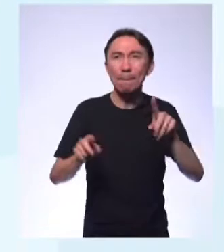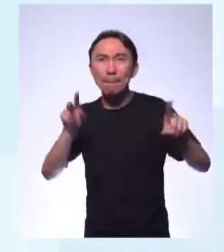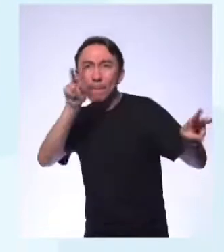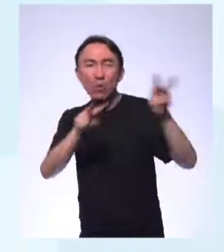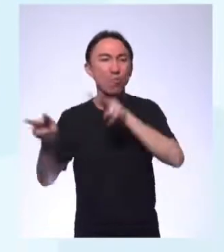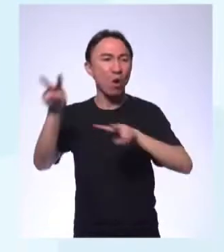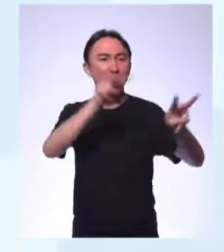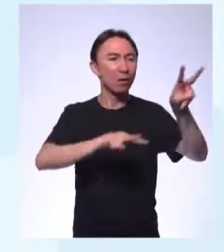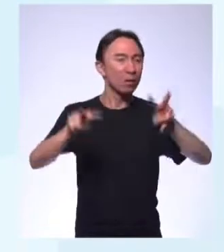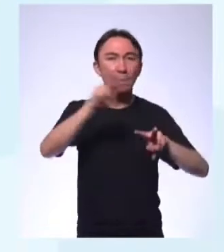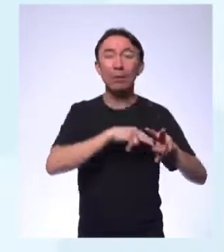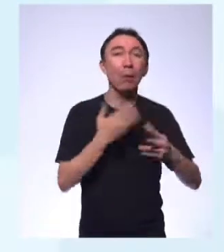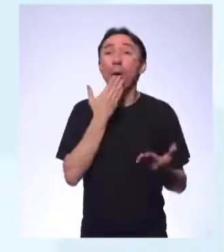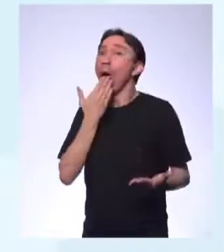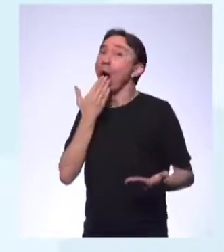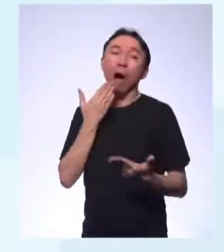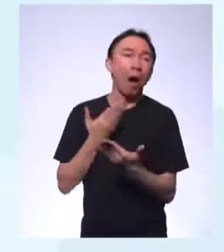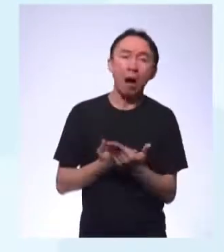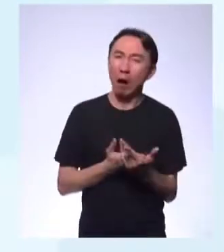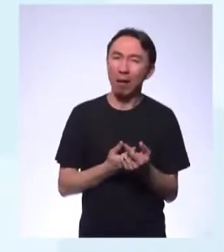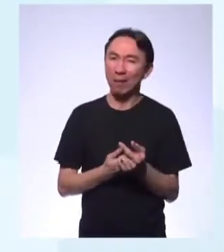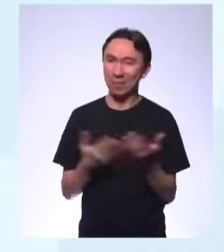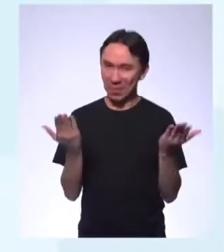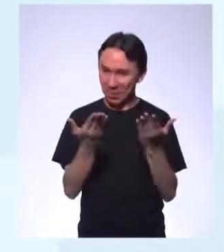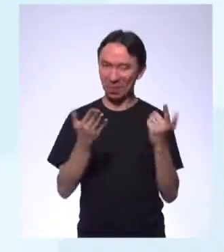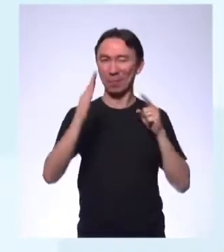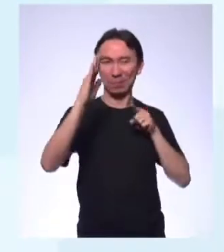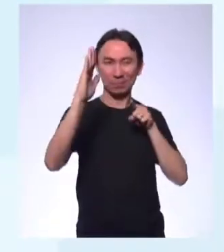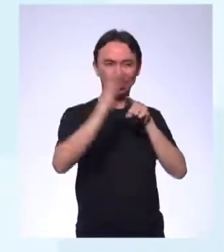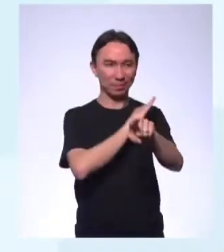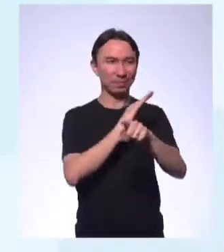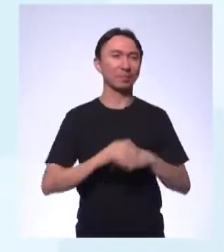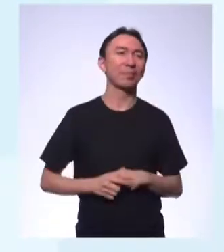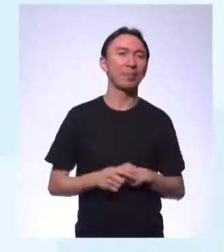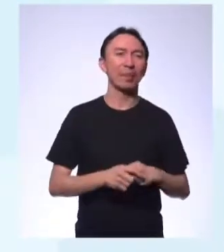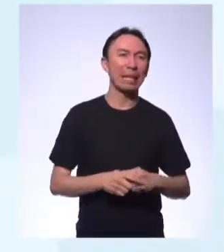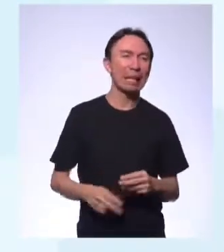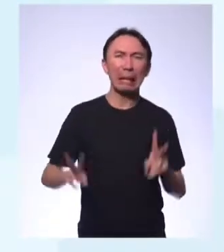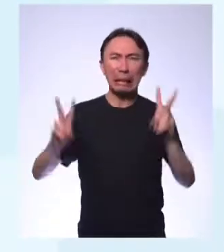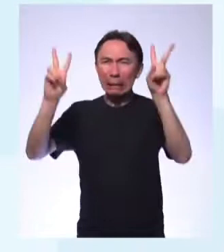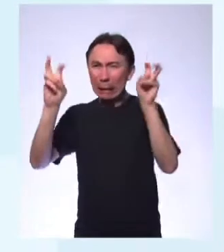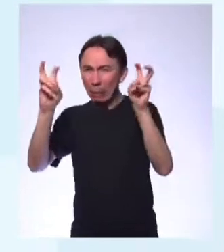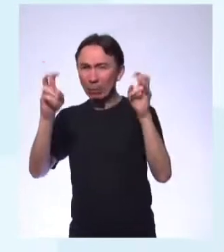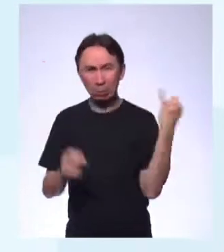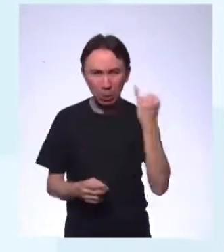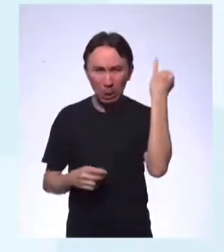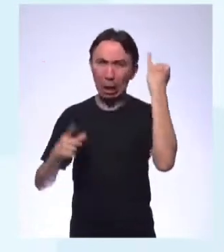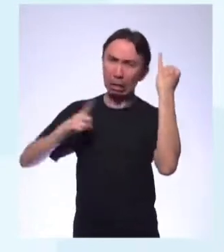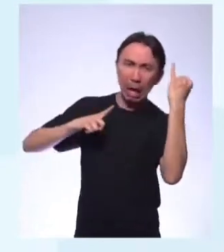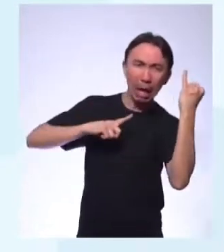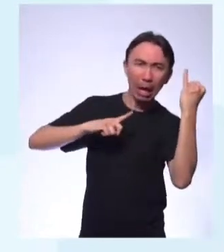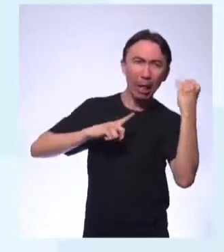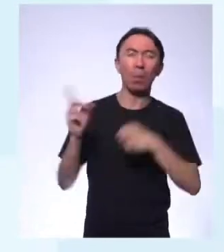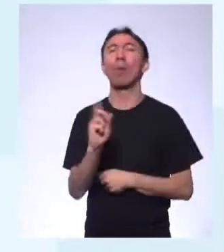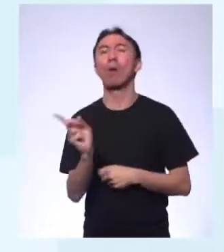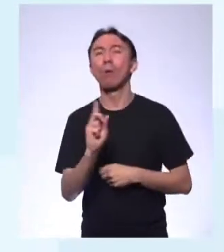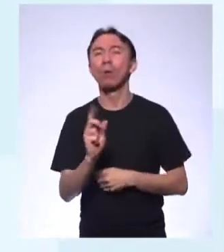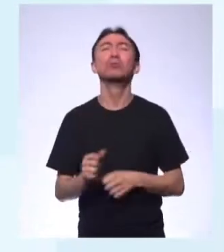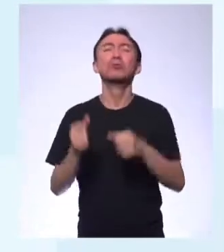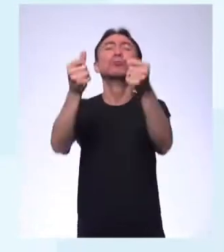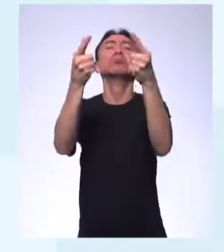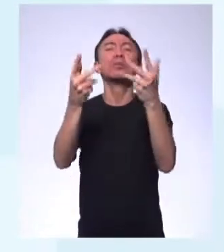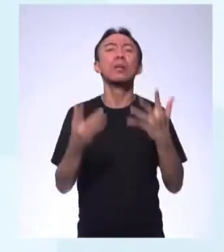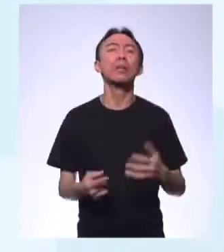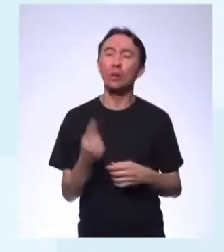fôlego. Presta bem atenção que a pergunta vem agora. Há temas relevantes abordados no filme? Exemplifique, né? Especifique.